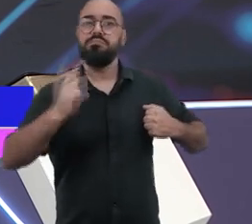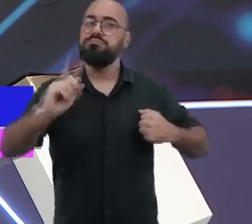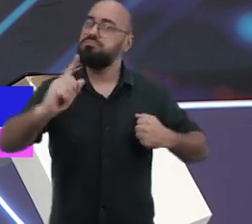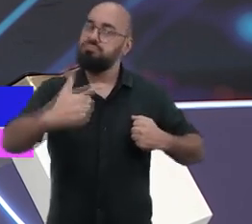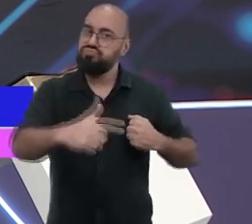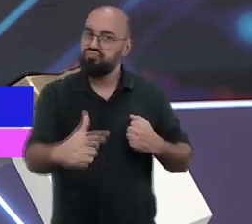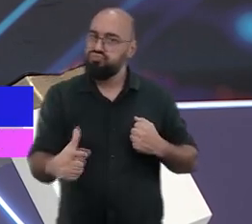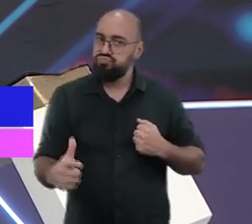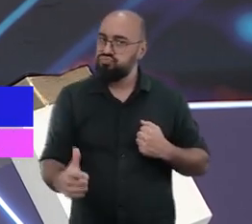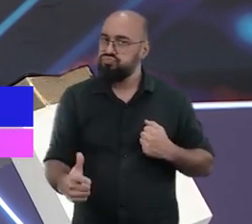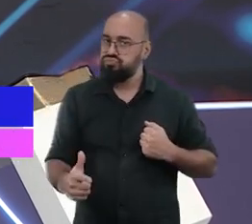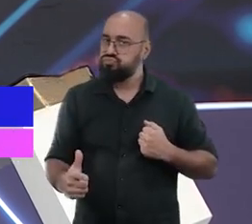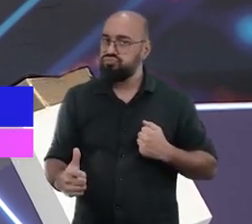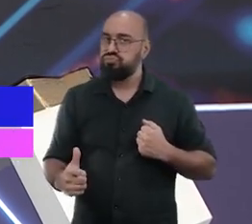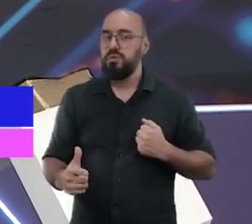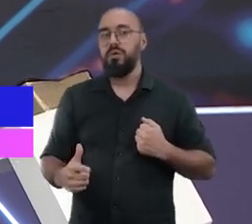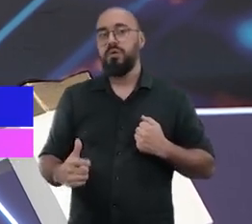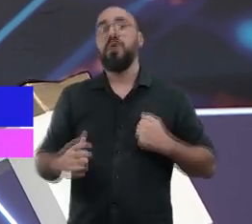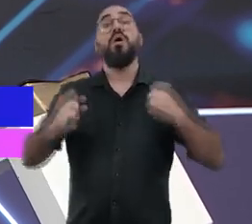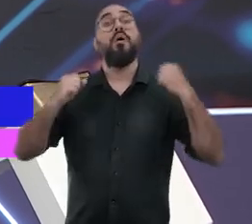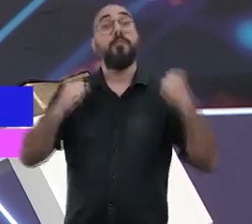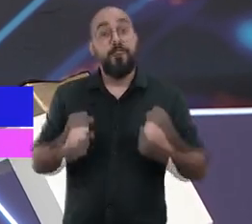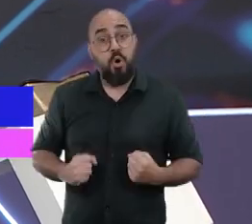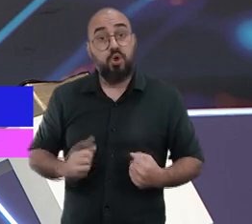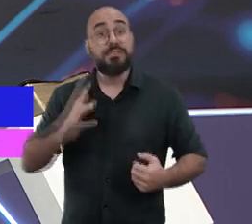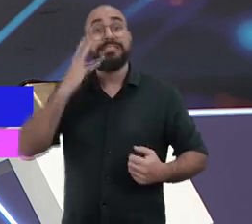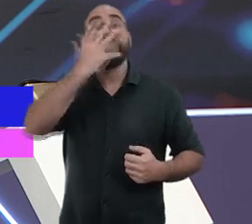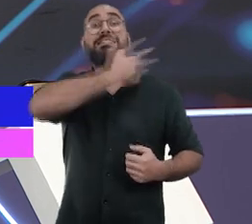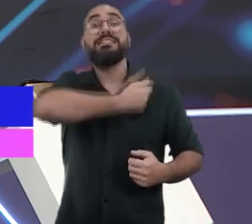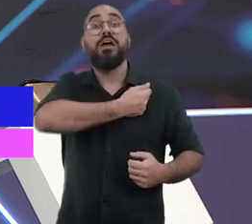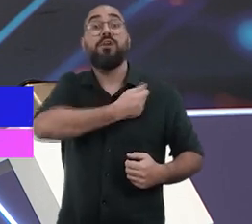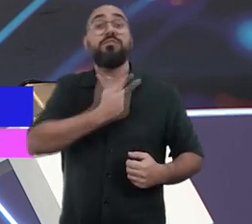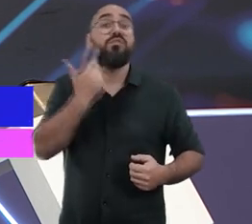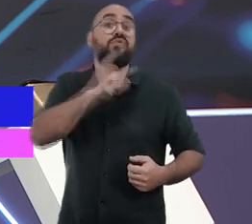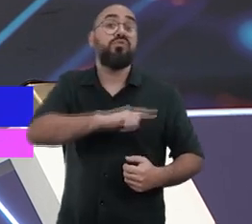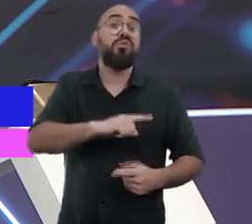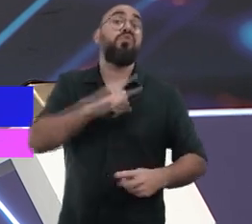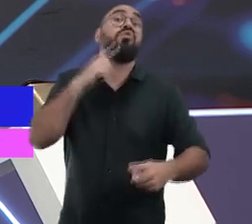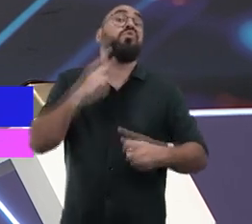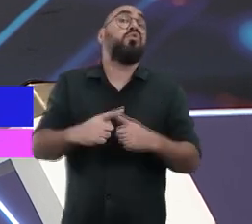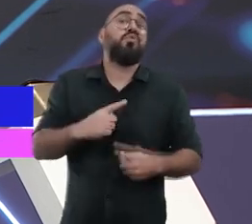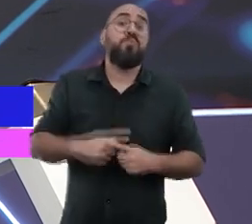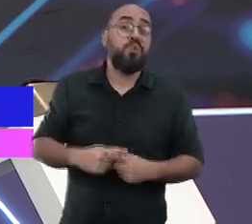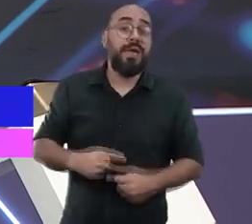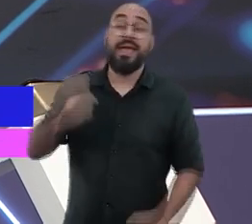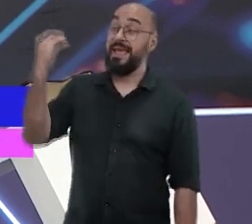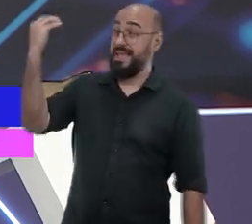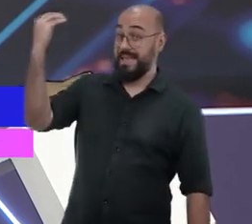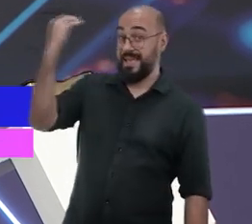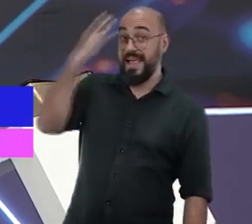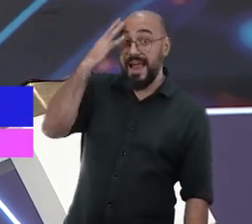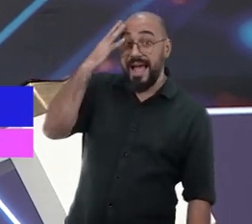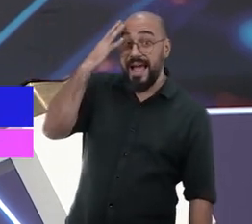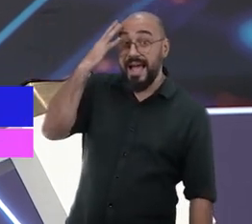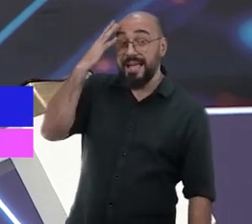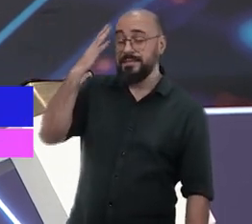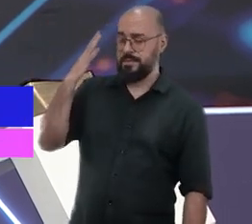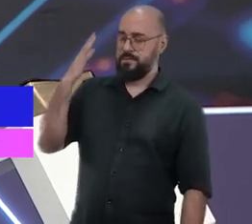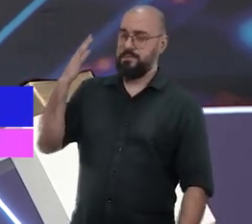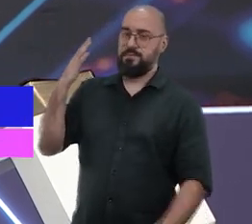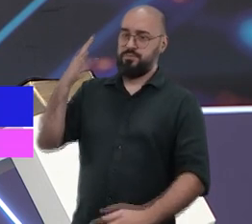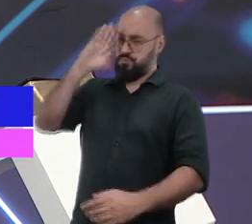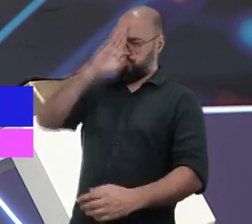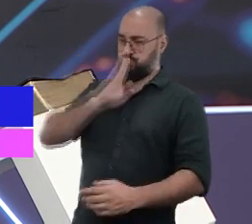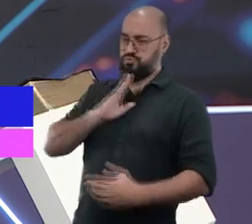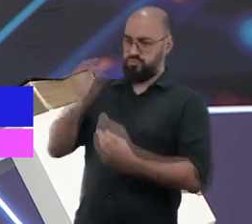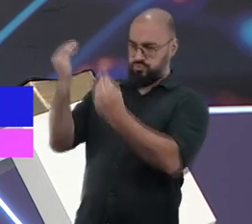Agora, eu posso ser salvo por causa da graça de Deus. Essa graça que me alcança. Essa graça que